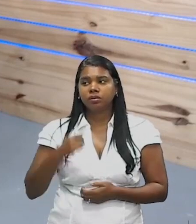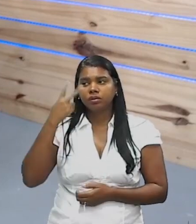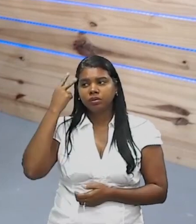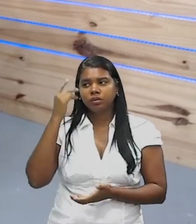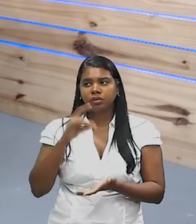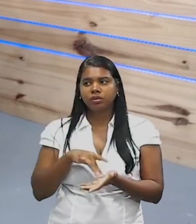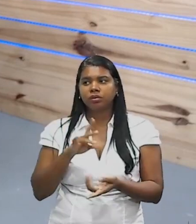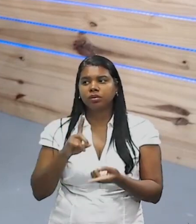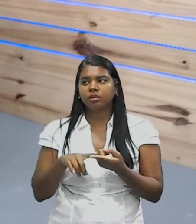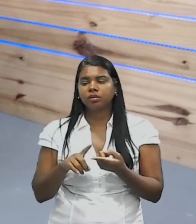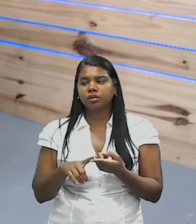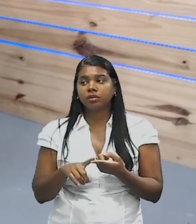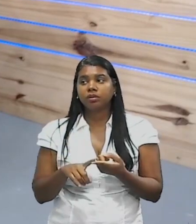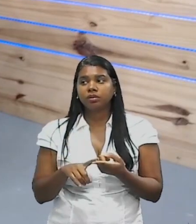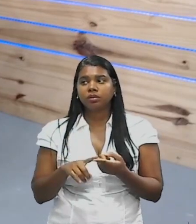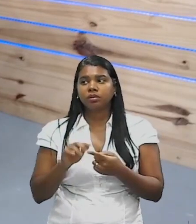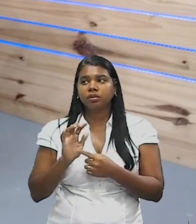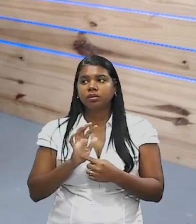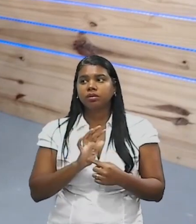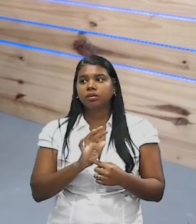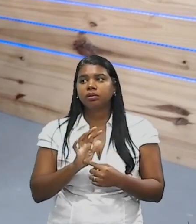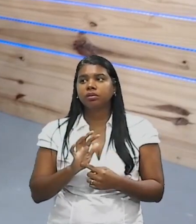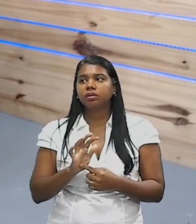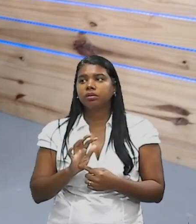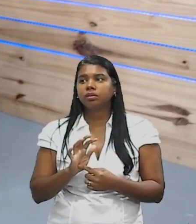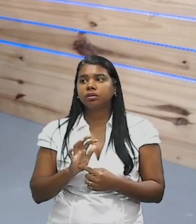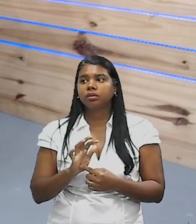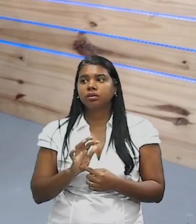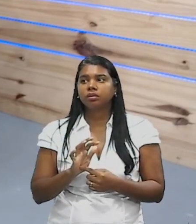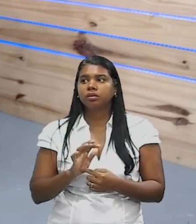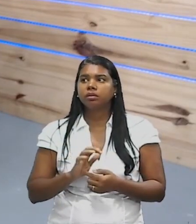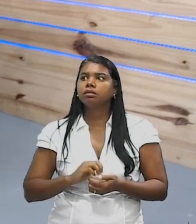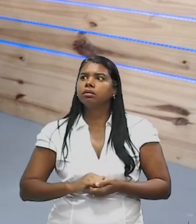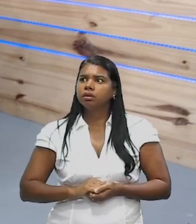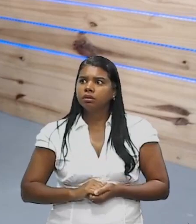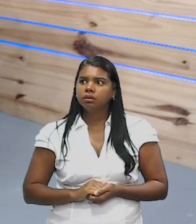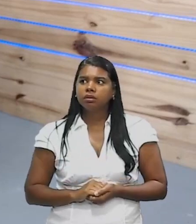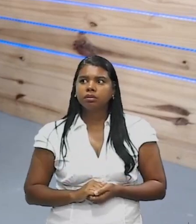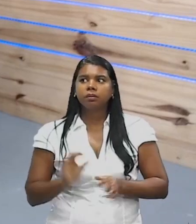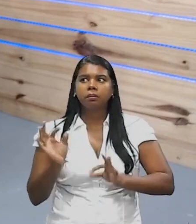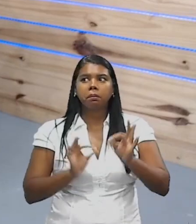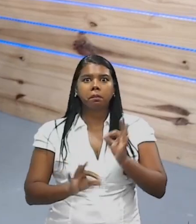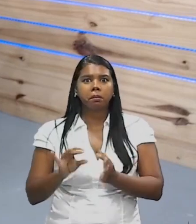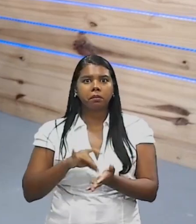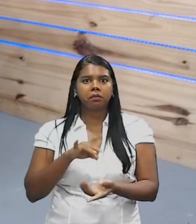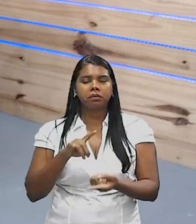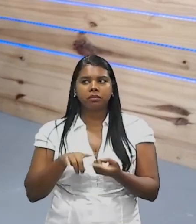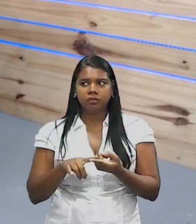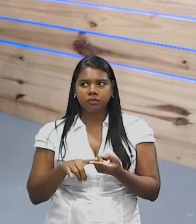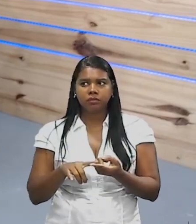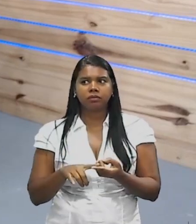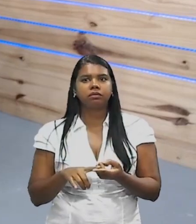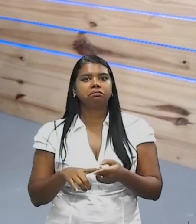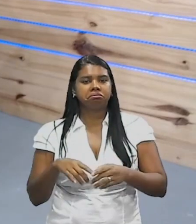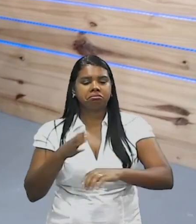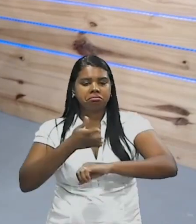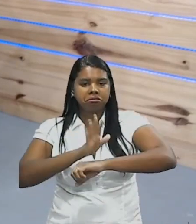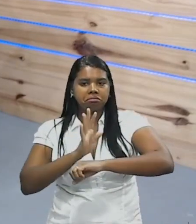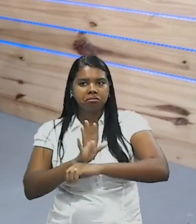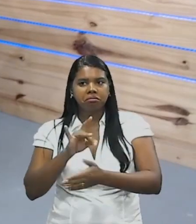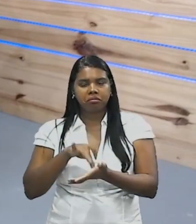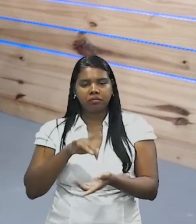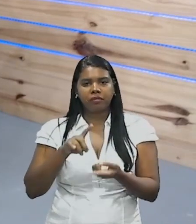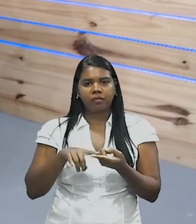Naturalmente você quer o quê? Aproveitar todas as potencialidades da empresa. Então, eu vou aproveitar. Se eu tenho um estagiário que ele é muito bom em ferramenta